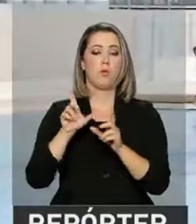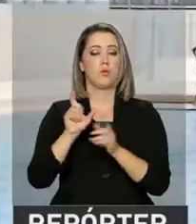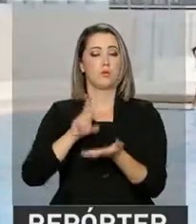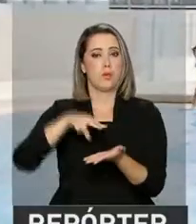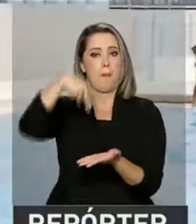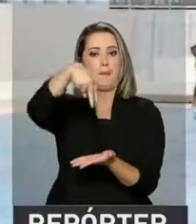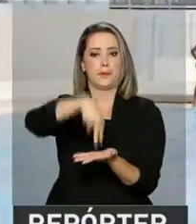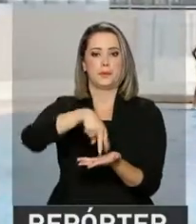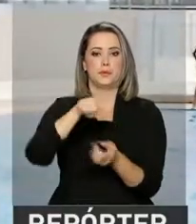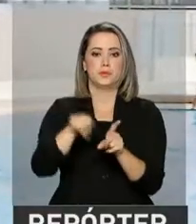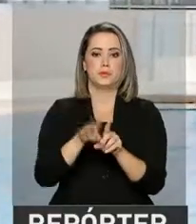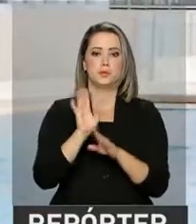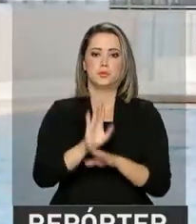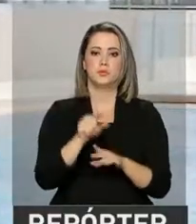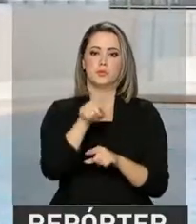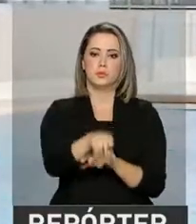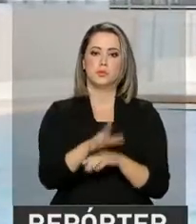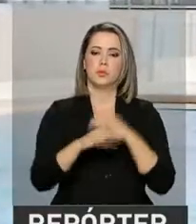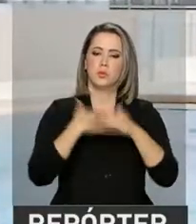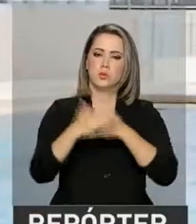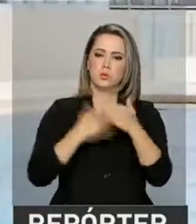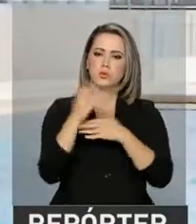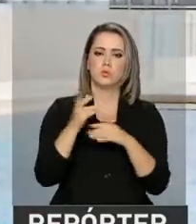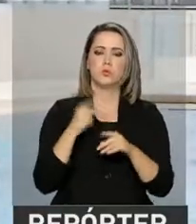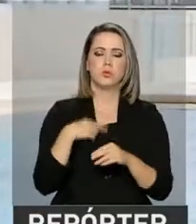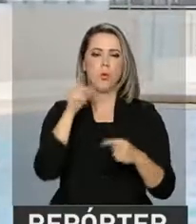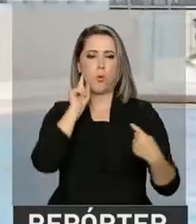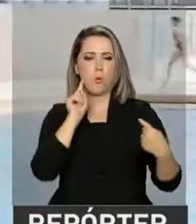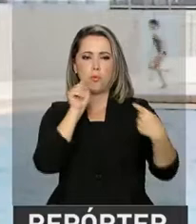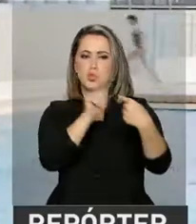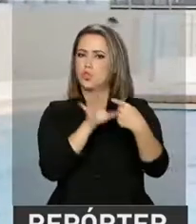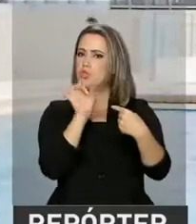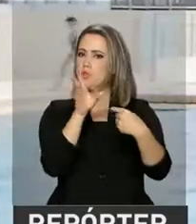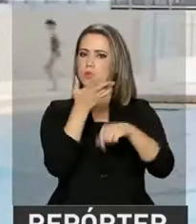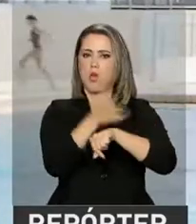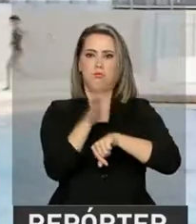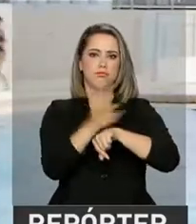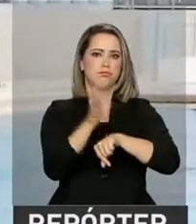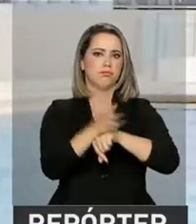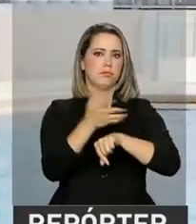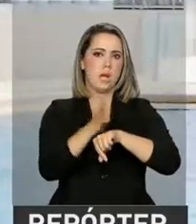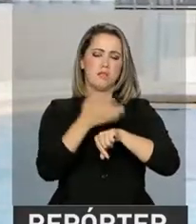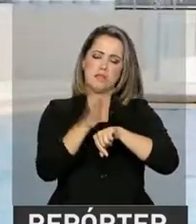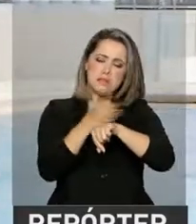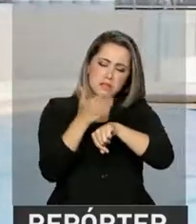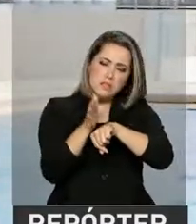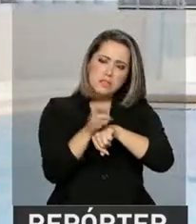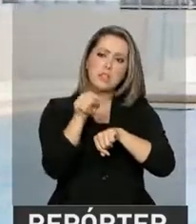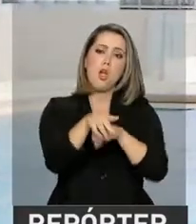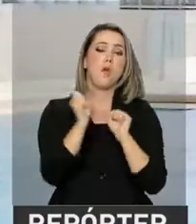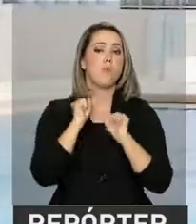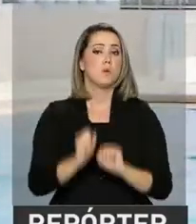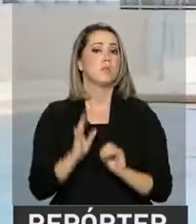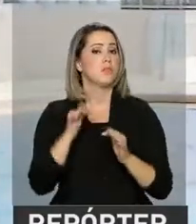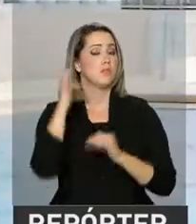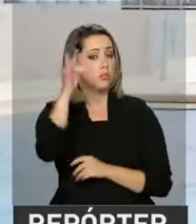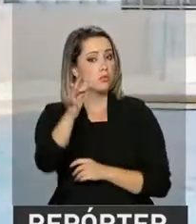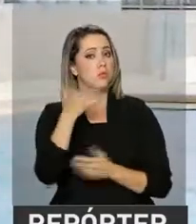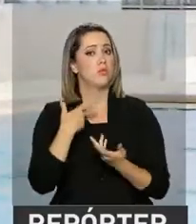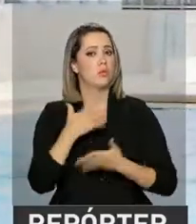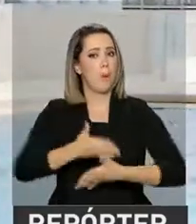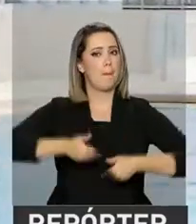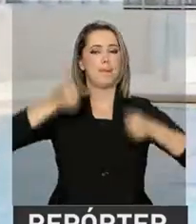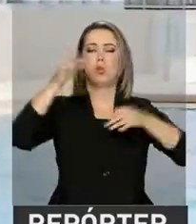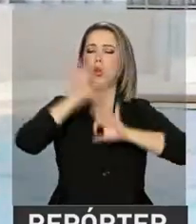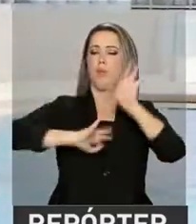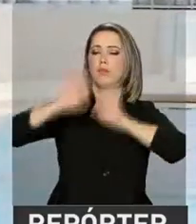consegue manter os atletas focados somente no treino e eja a possibilidade de fazer um melhor